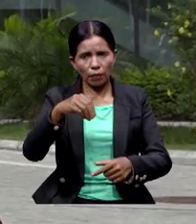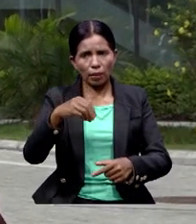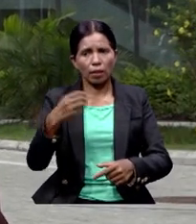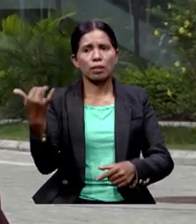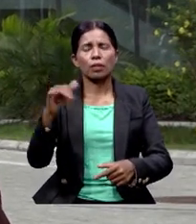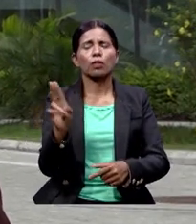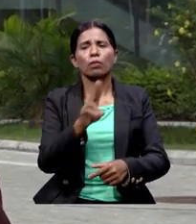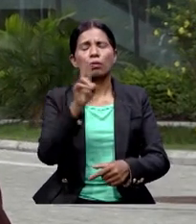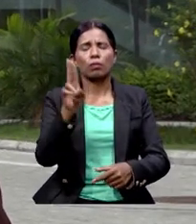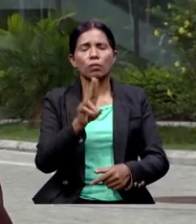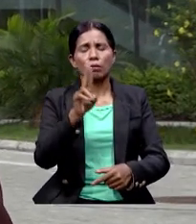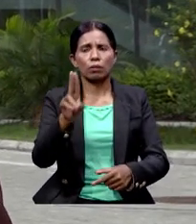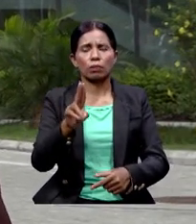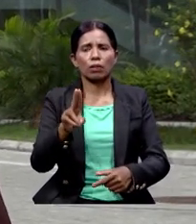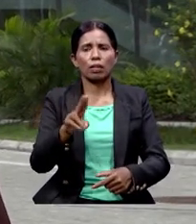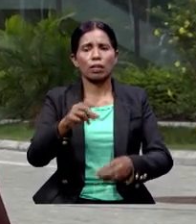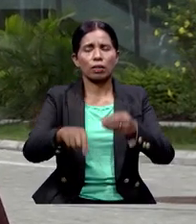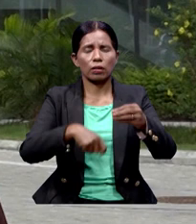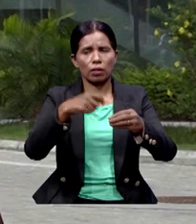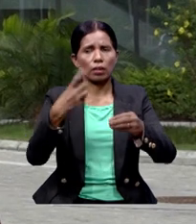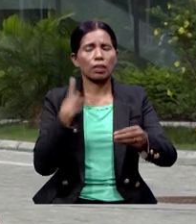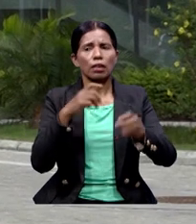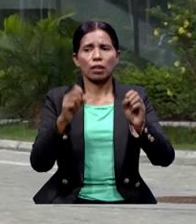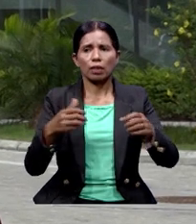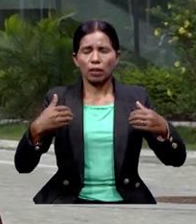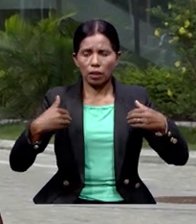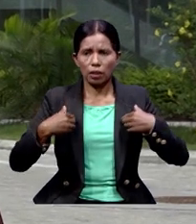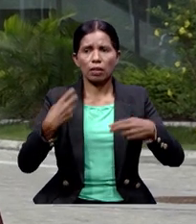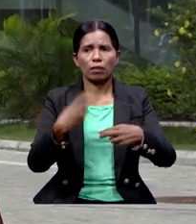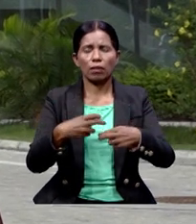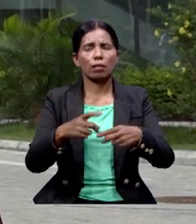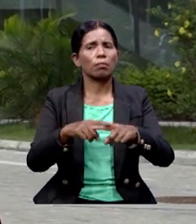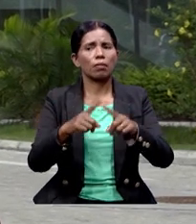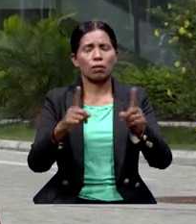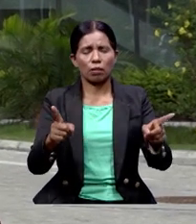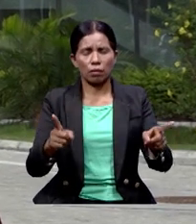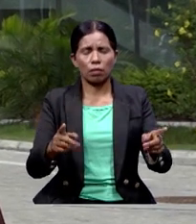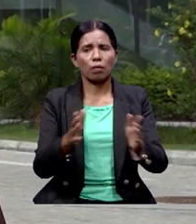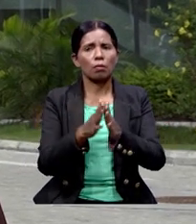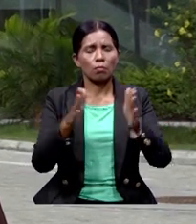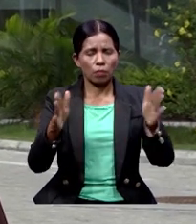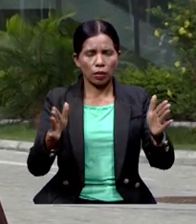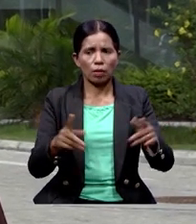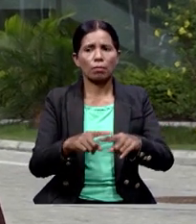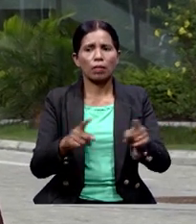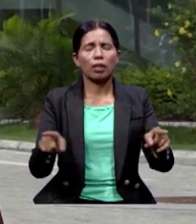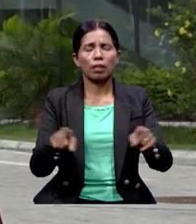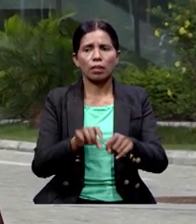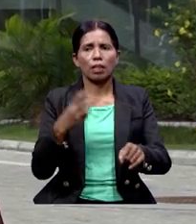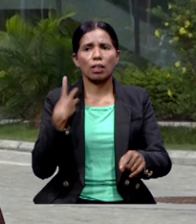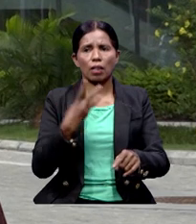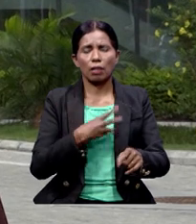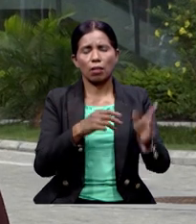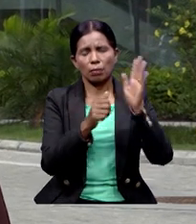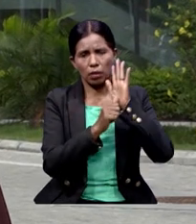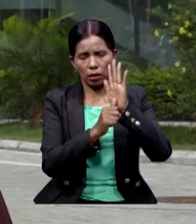sira usa quedas a gerador. E da nea, ita dian, ia impacto, mas ela os impacto ida bot liu. Mas be, a nessa o inni dizer na